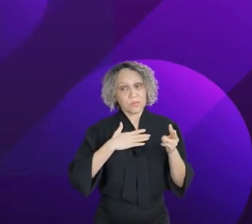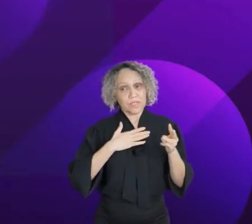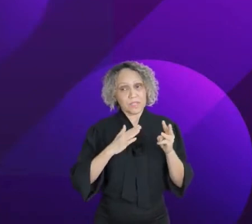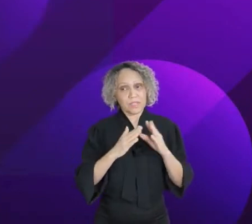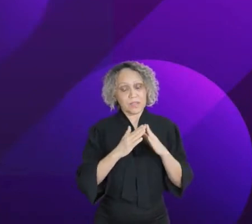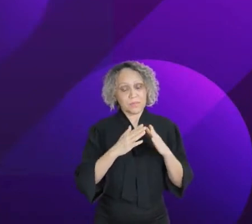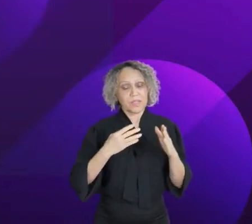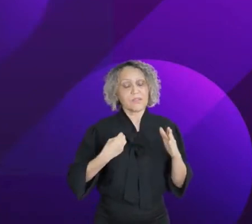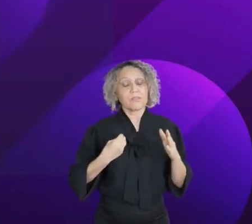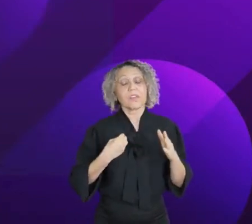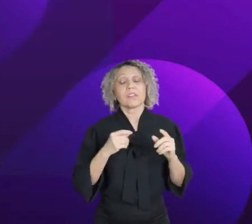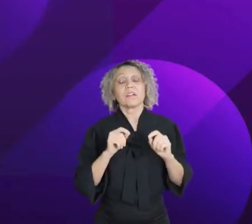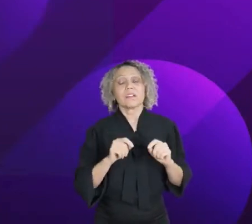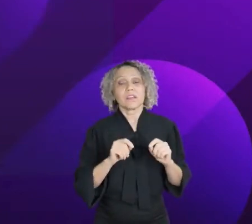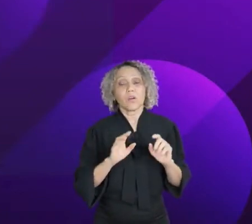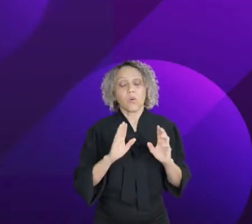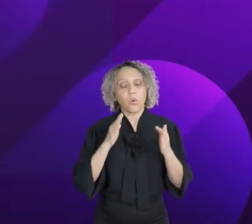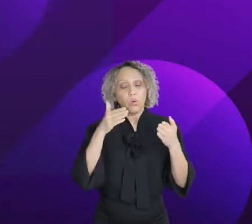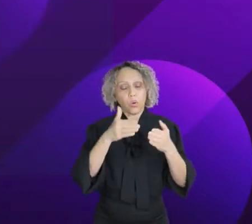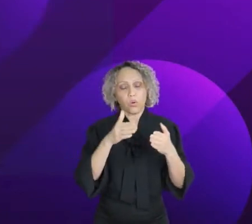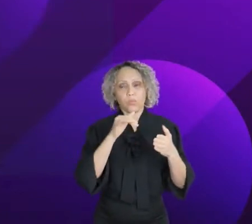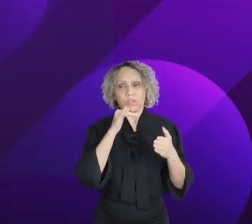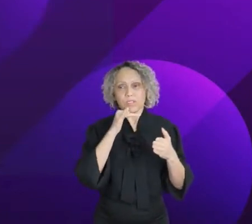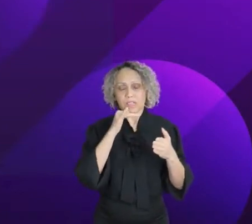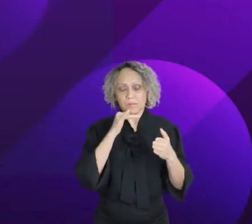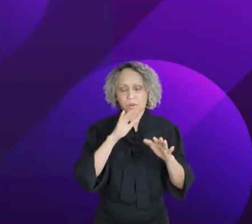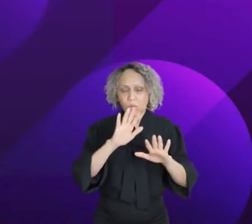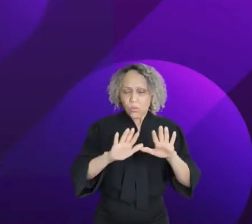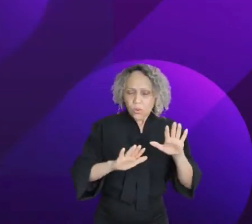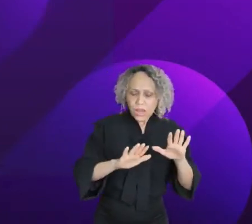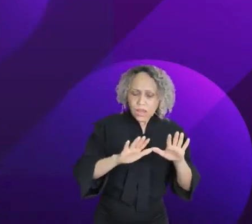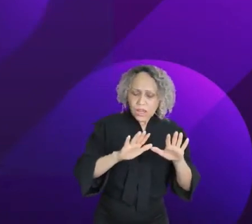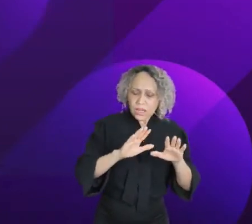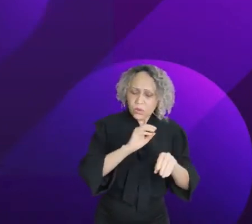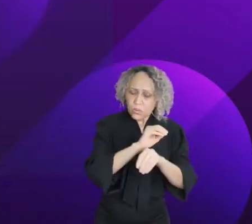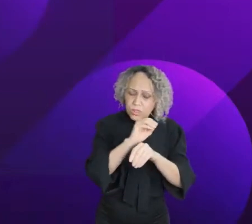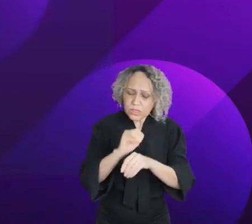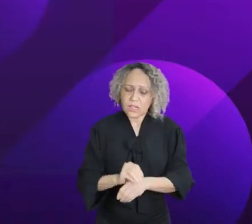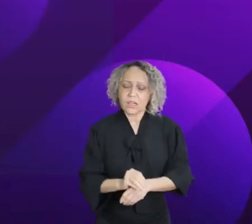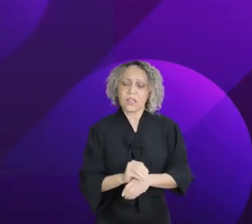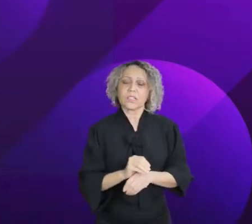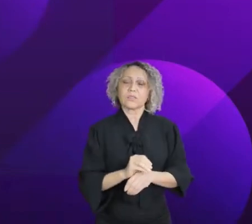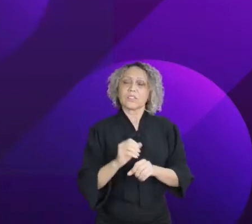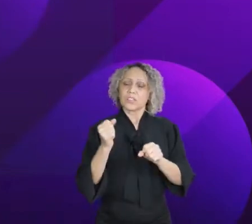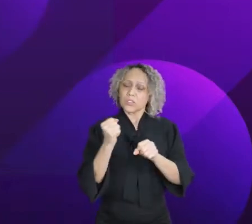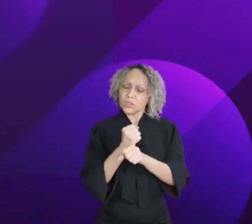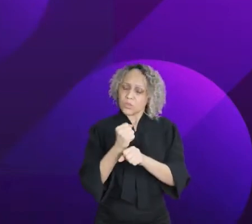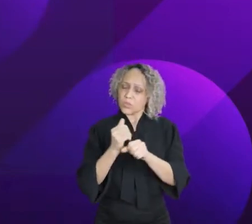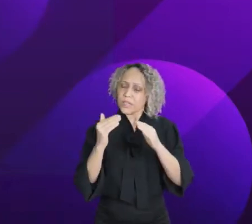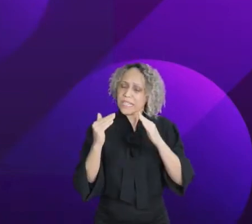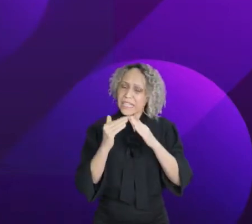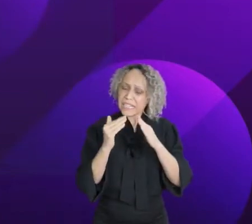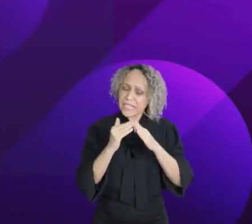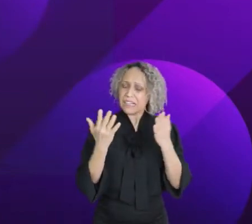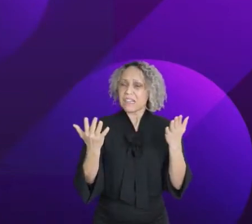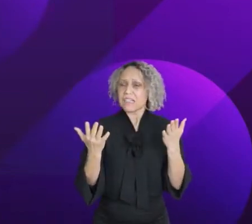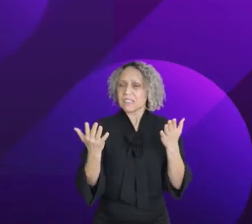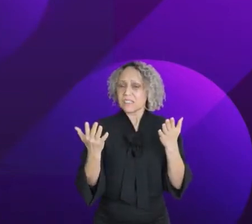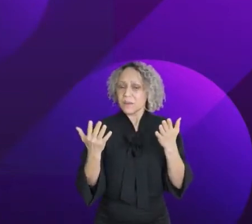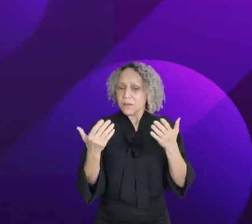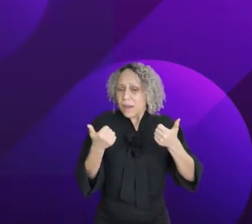um recorte para as comunidades tradicionais, para as comunidades indígenas, que são coisas muito recentes,